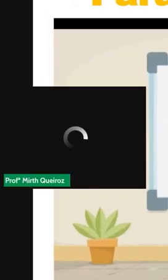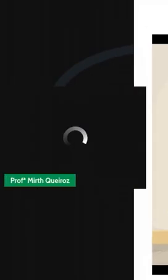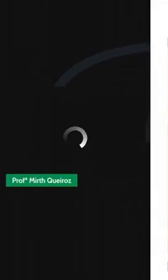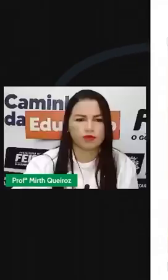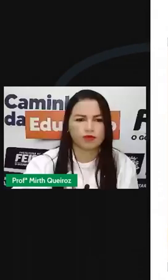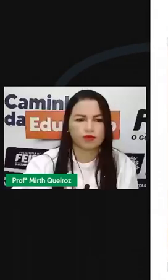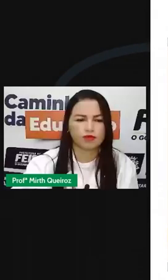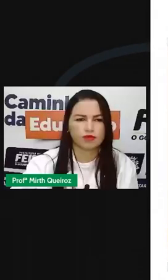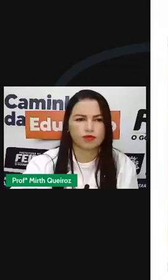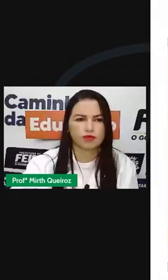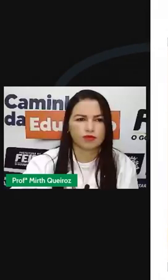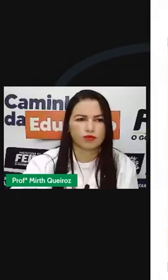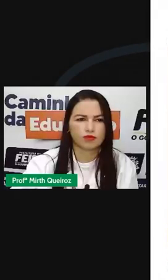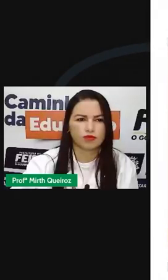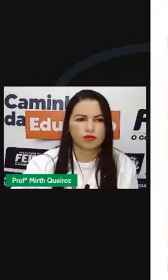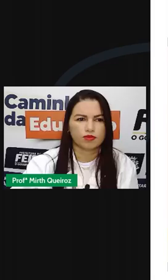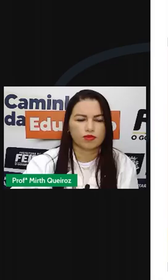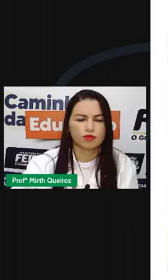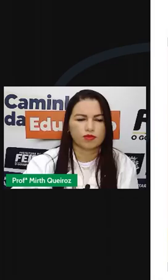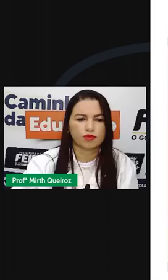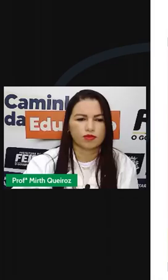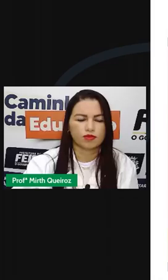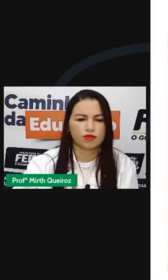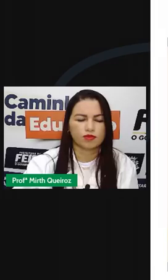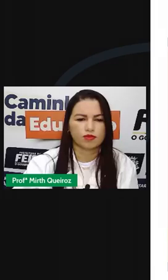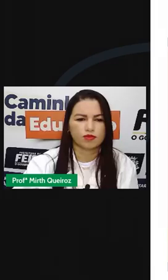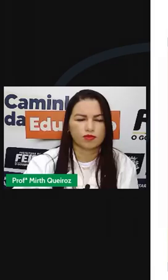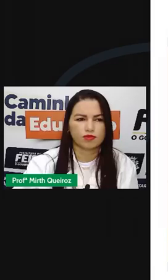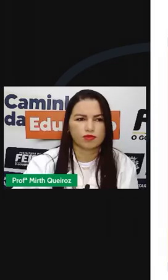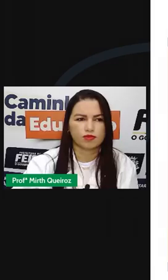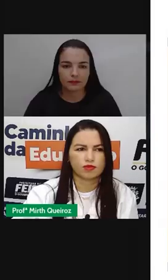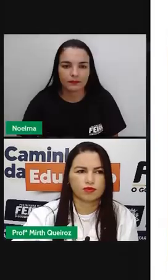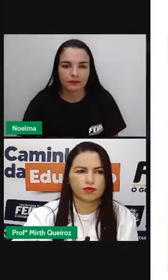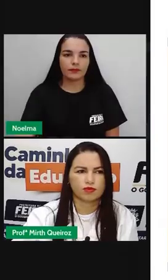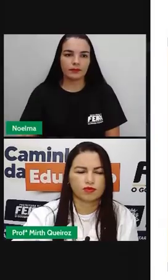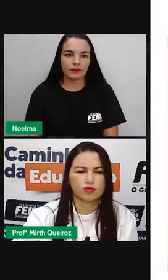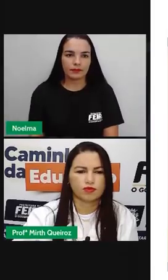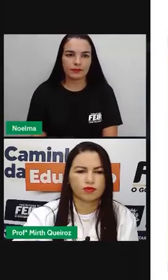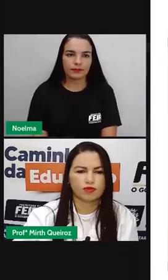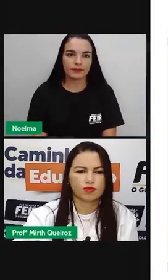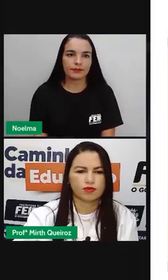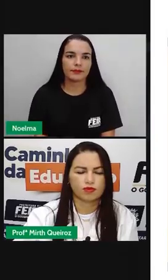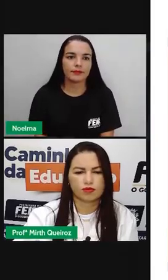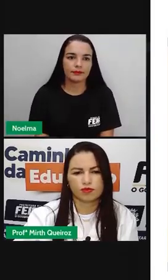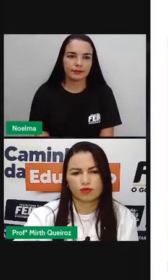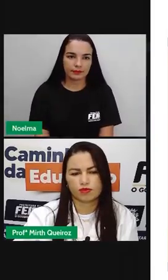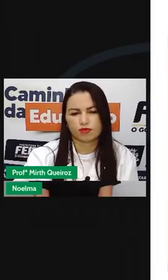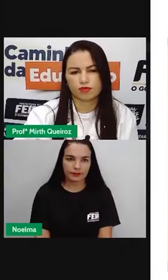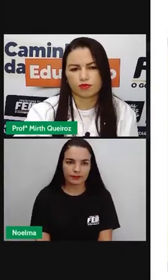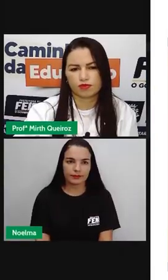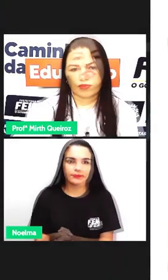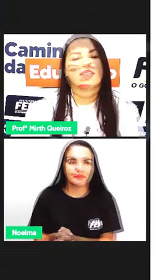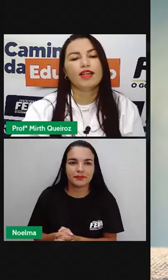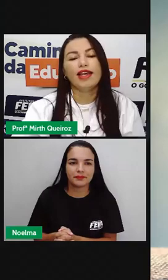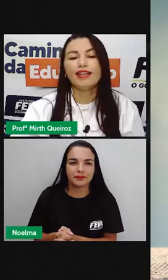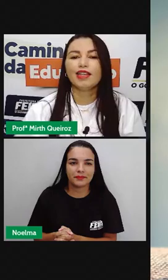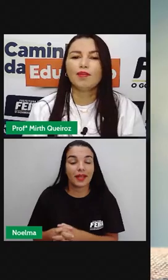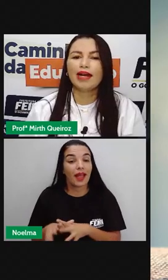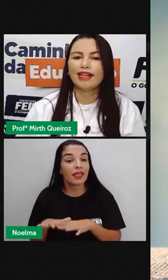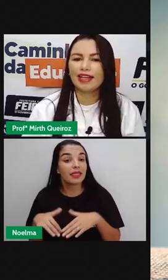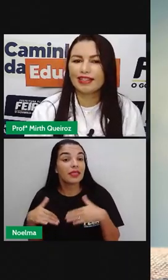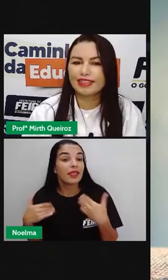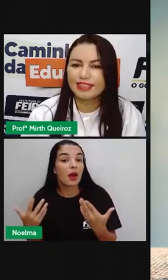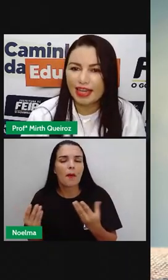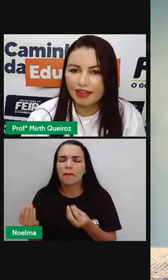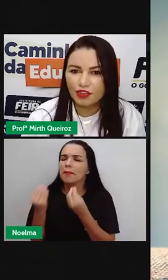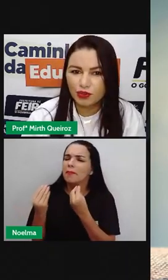Bons estudos Curta Comente E até logo! Então,